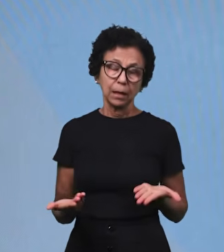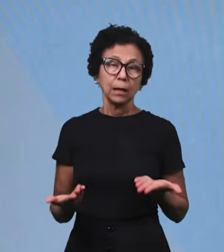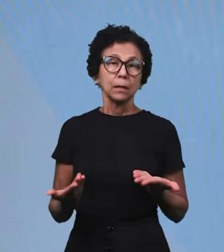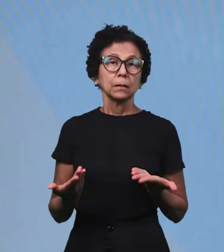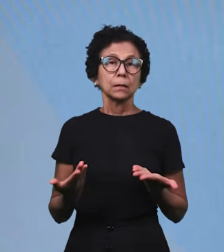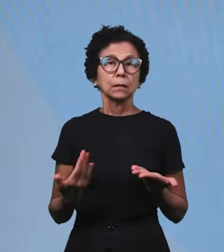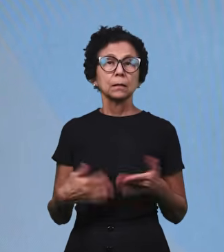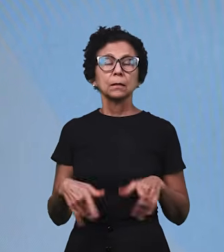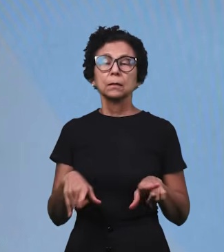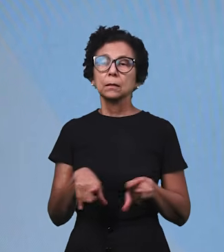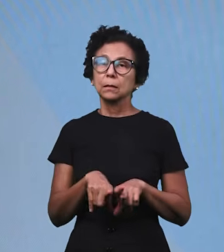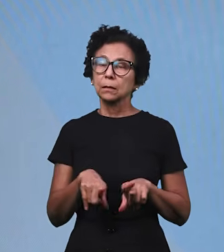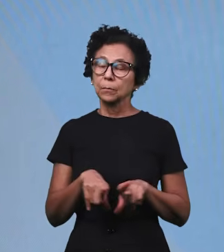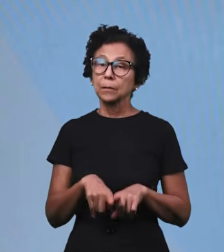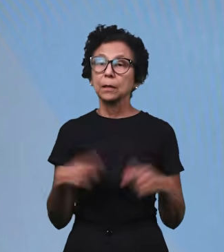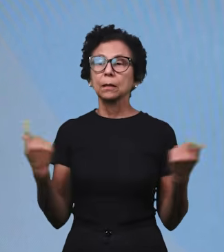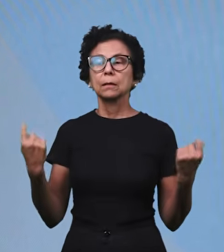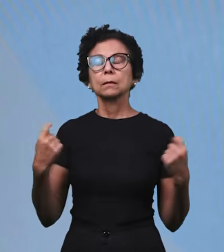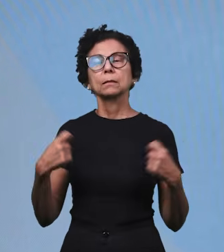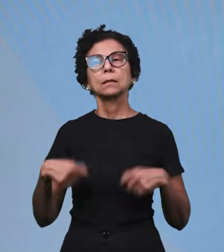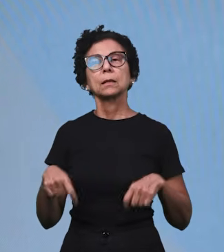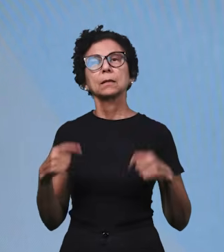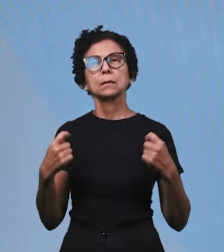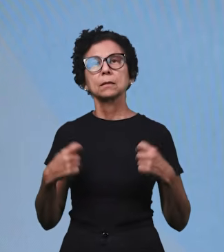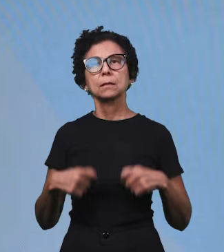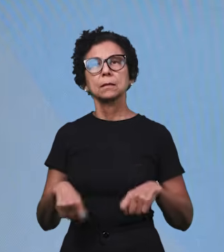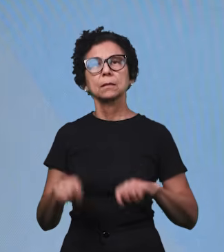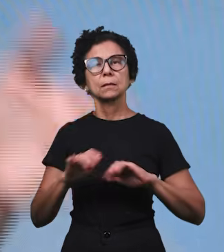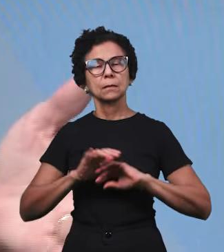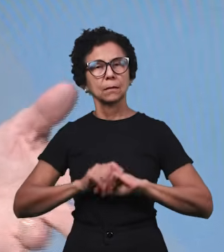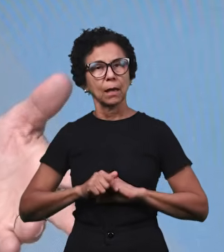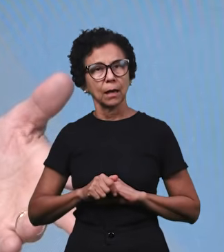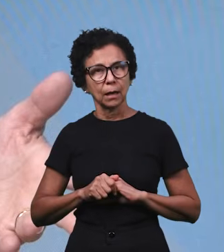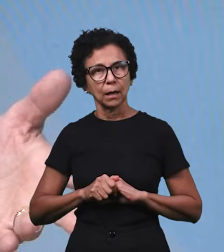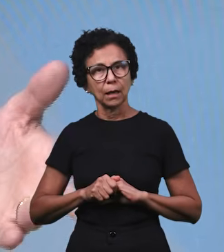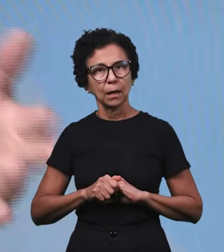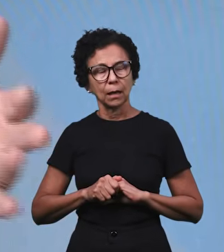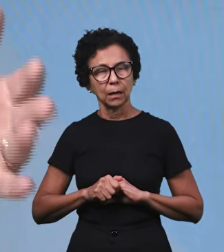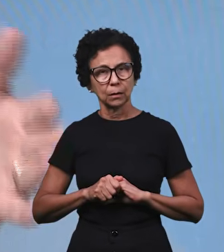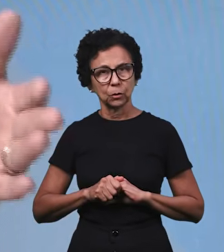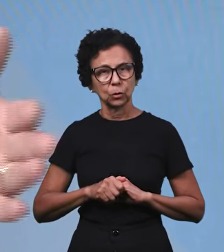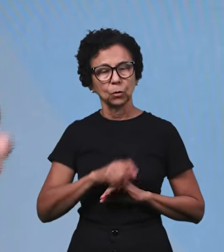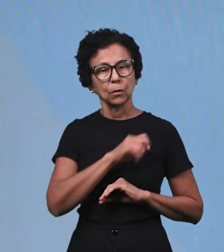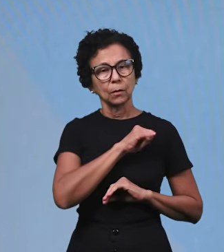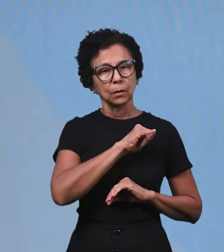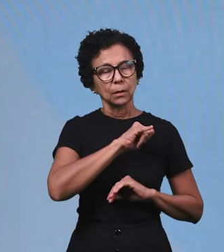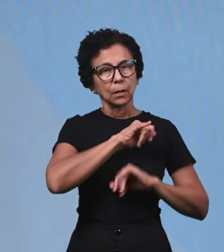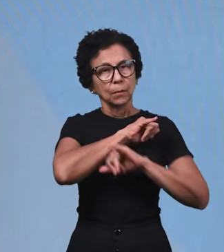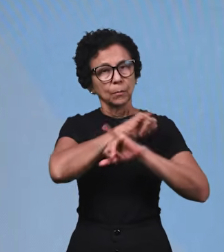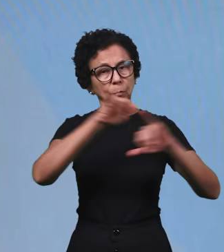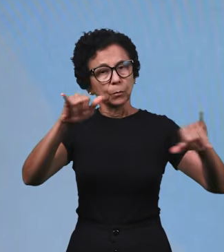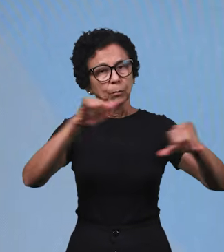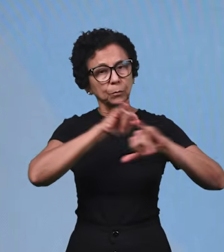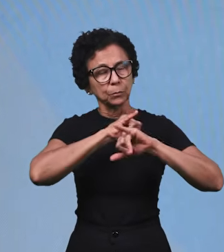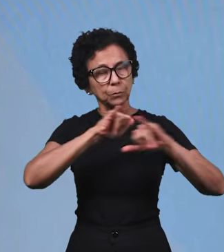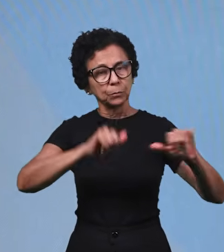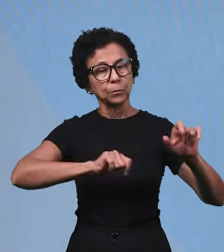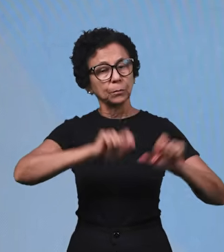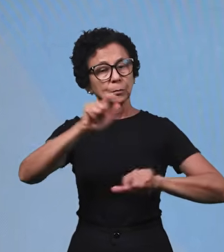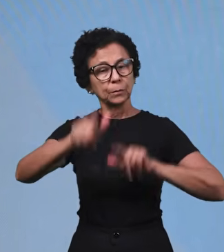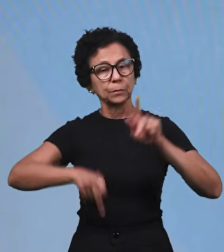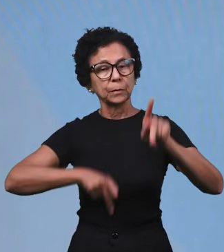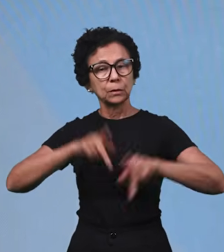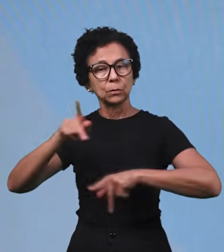gente precisa conscientizar, né? Que a gente chama de letramento hoje. O que falta talvez na população, né? Que às